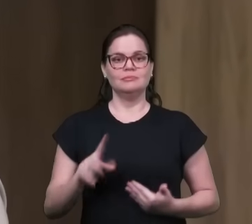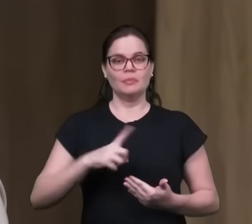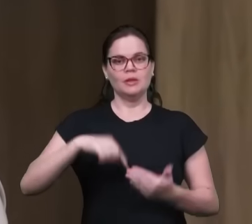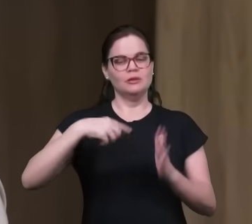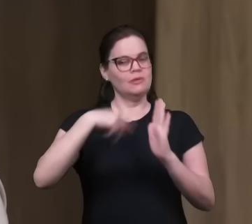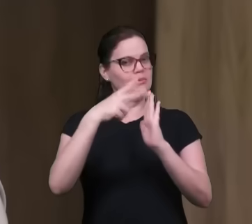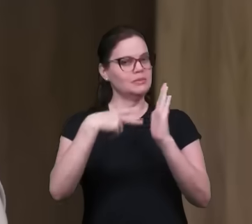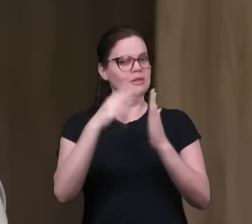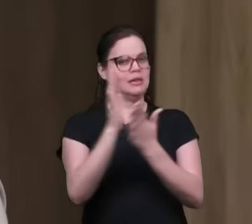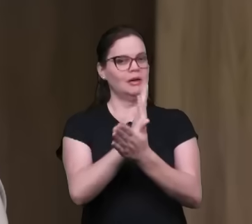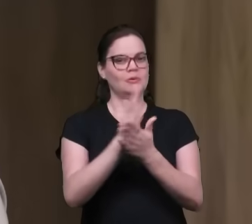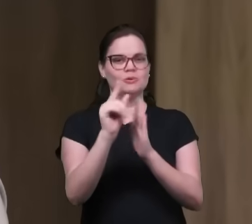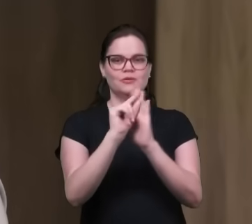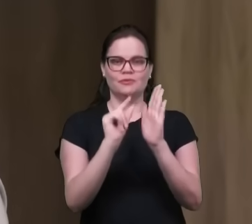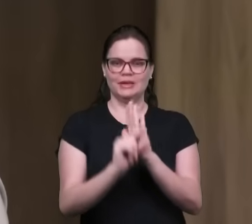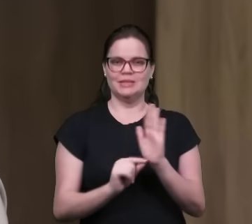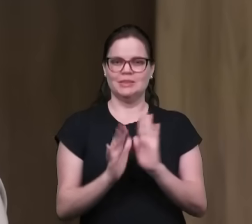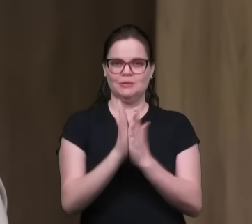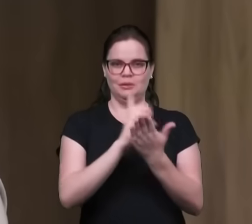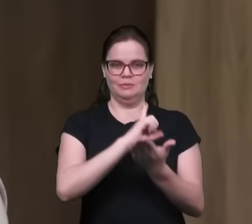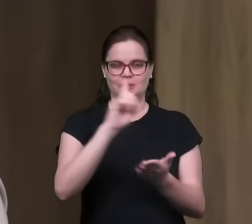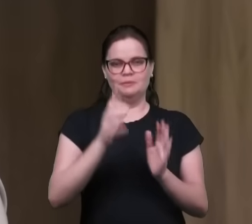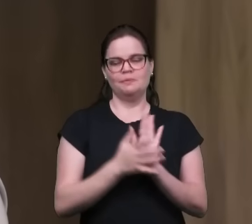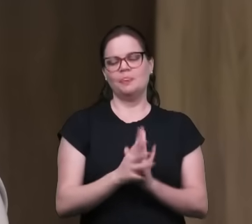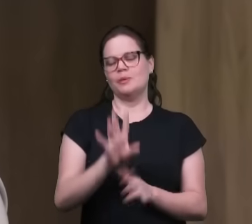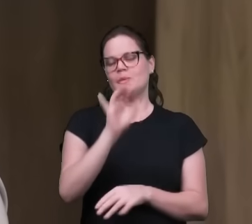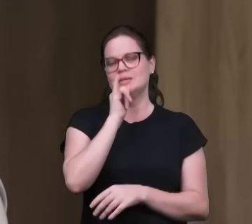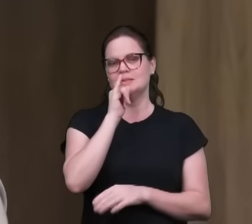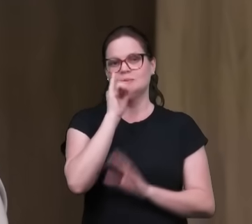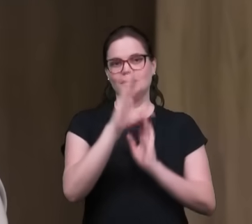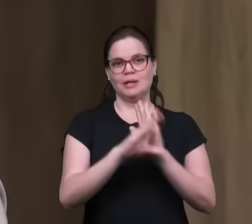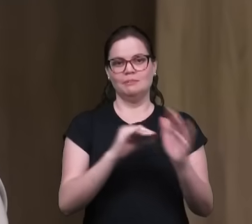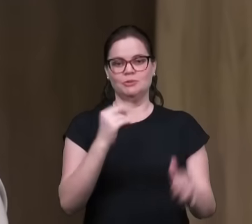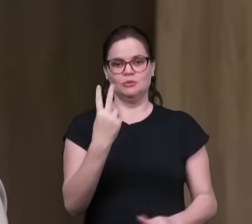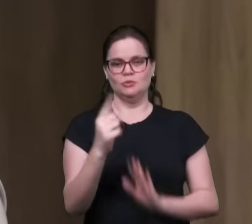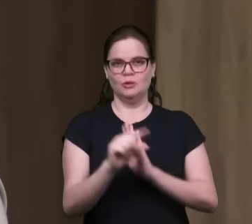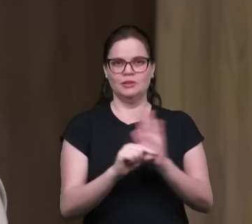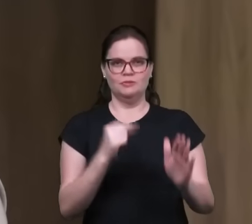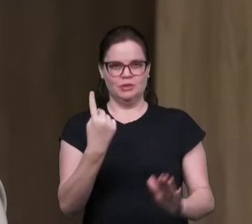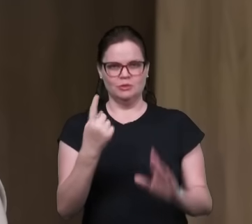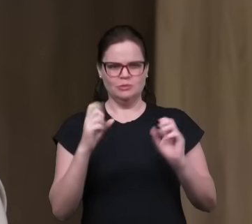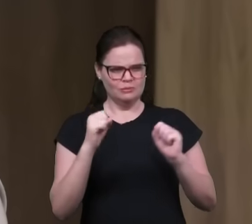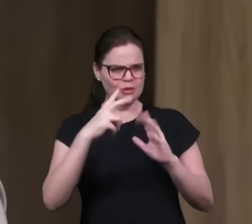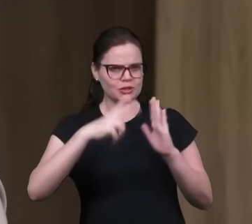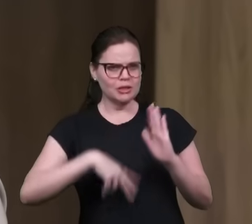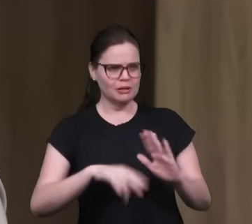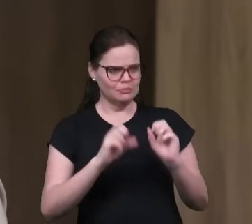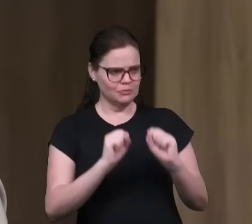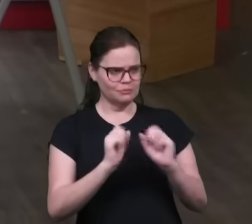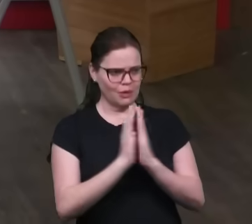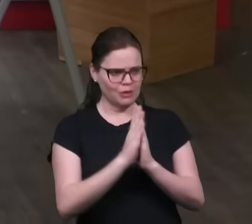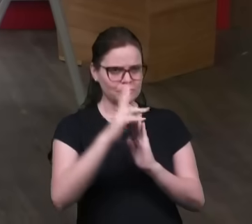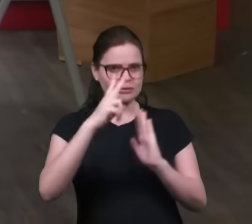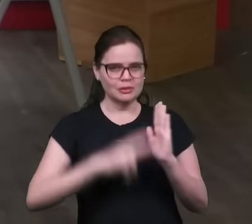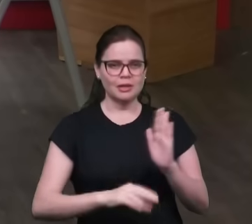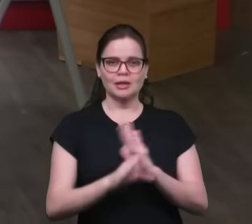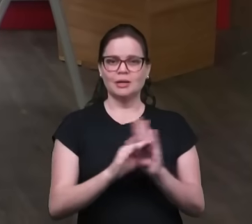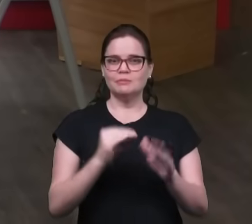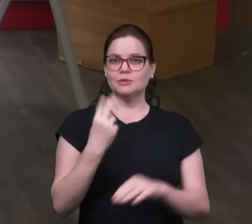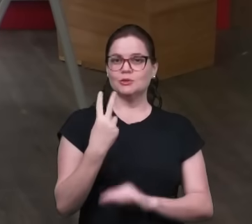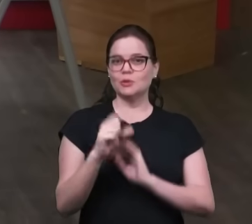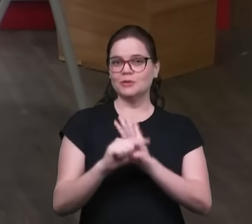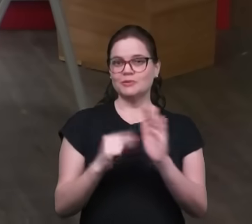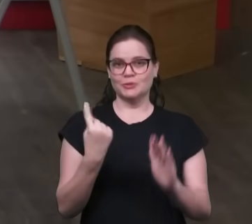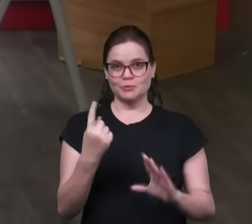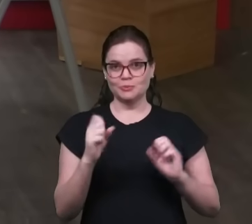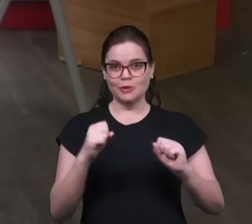versículos da Bíblia. Por exemplo, nós temos o capítulo 2, versículo 1. Nós poderíamos ler? Poderia fazer a leitura? Sim. Do capítulo 2, versículo 1,